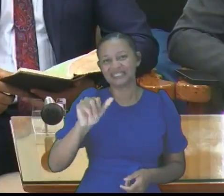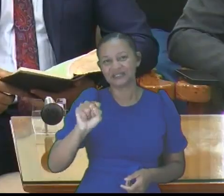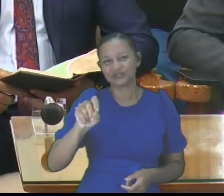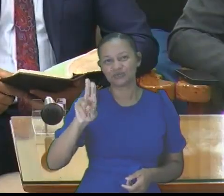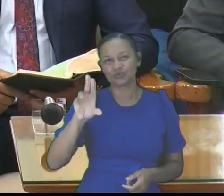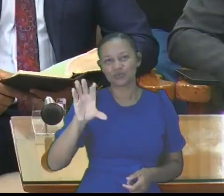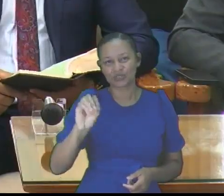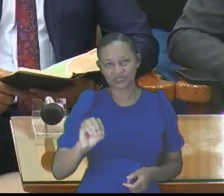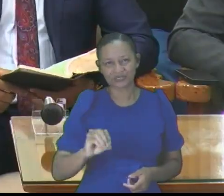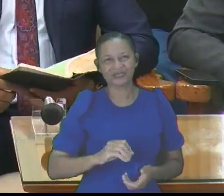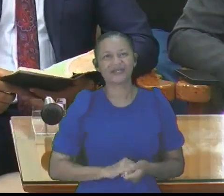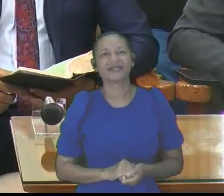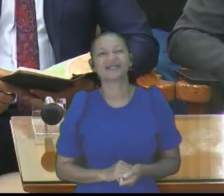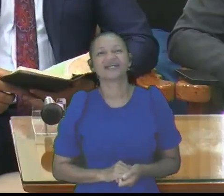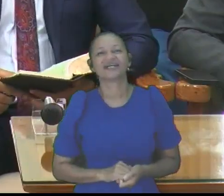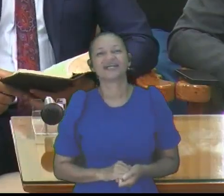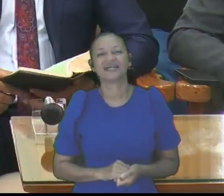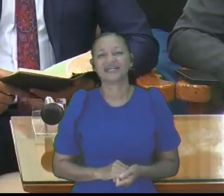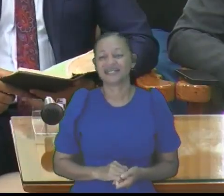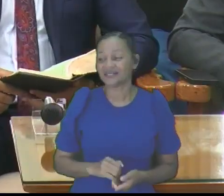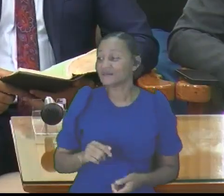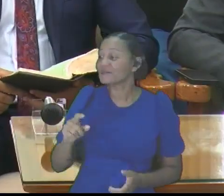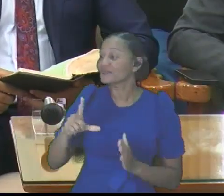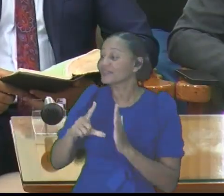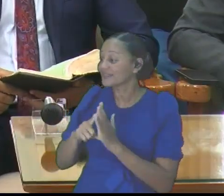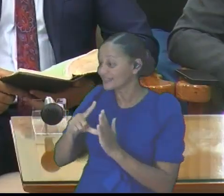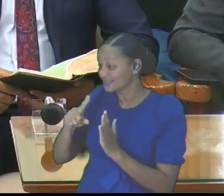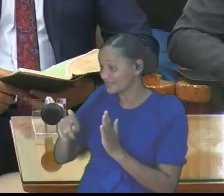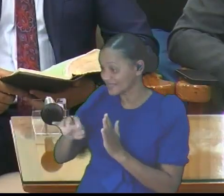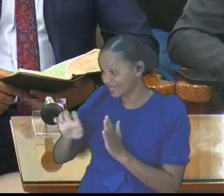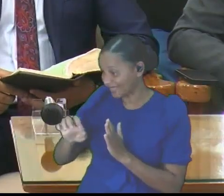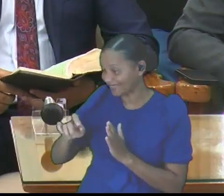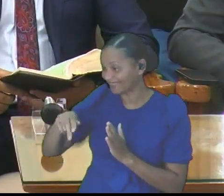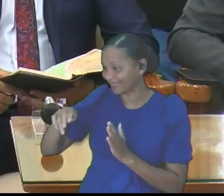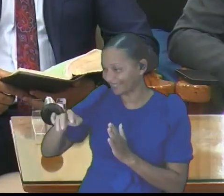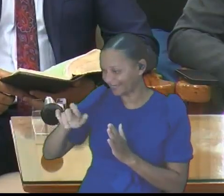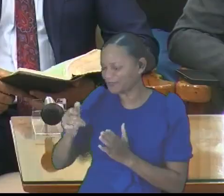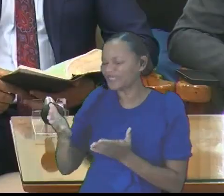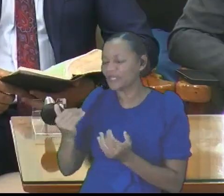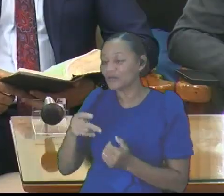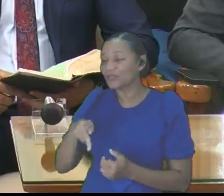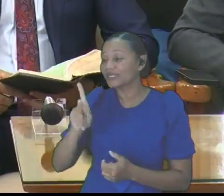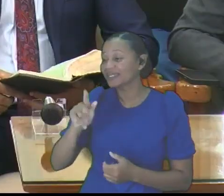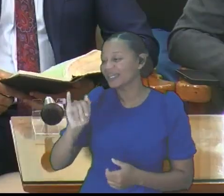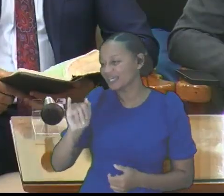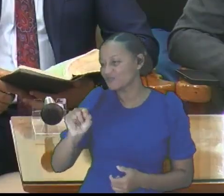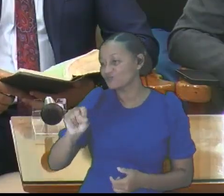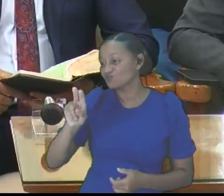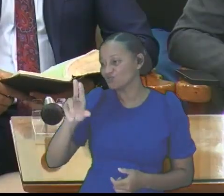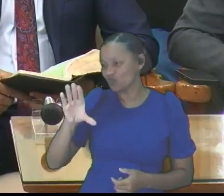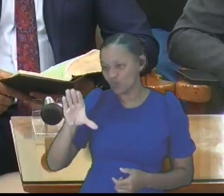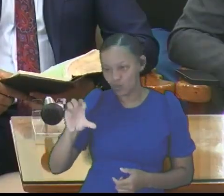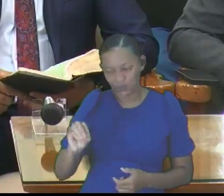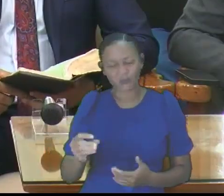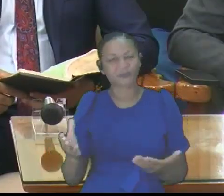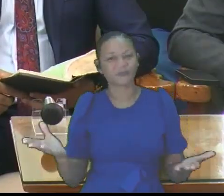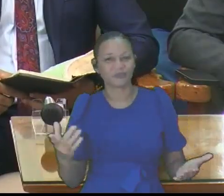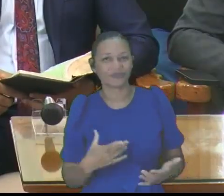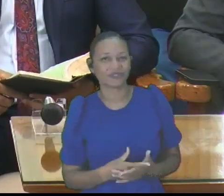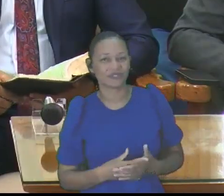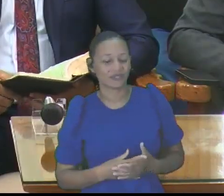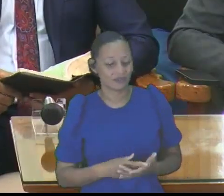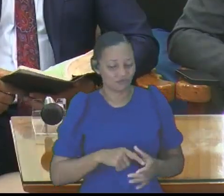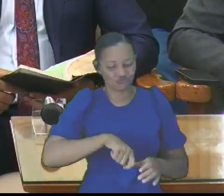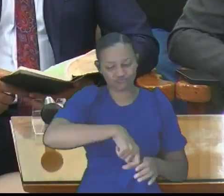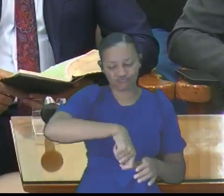não dizia kisuko. Dizia: seu Zé Nenê, me dê um kisuke. Né? É melhor você tomar um kisuke em casa, com pão